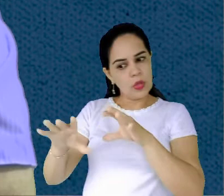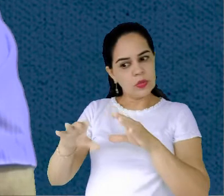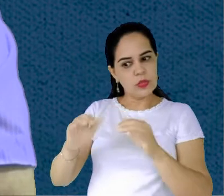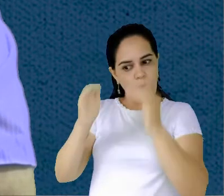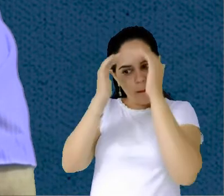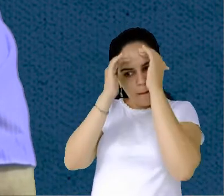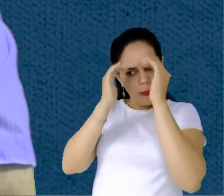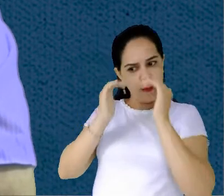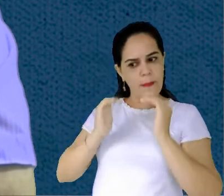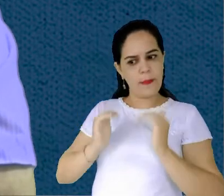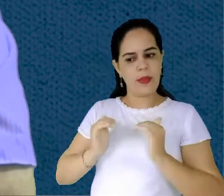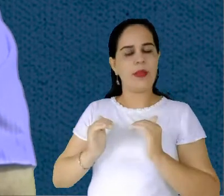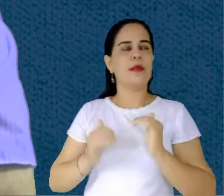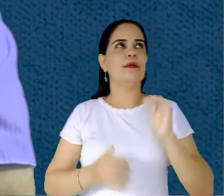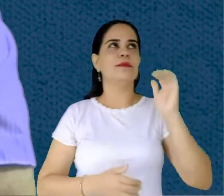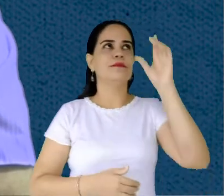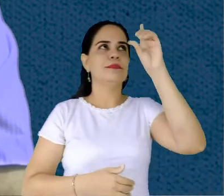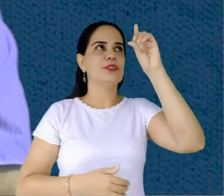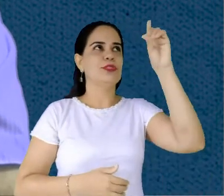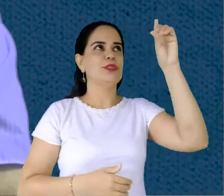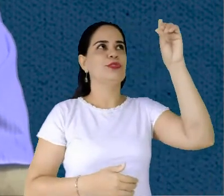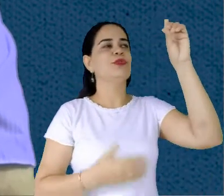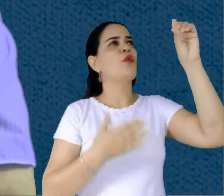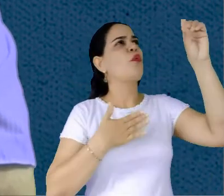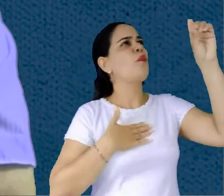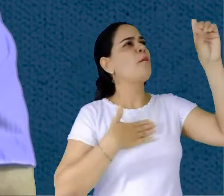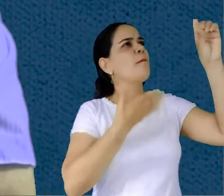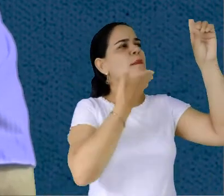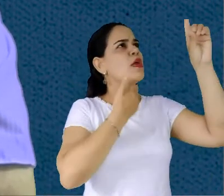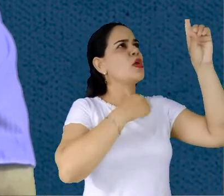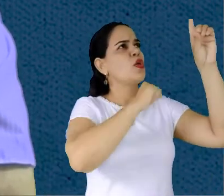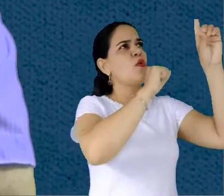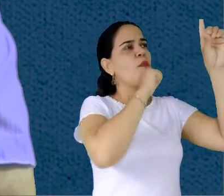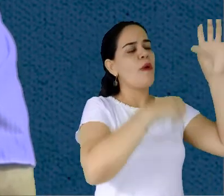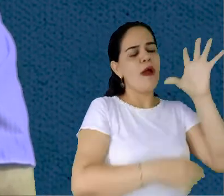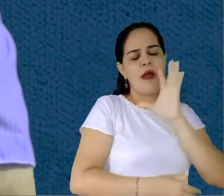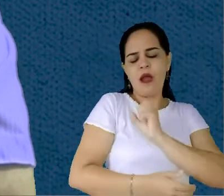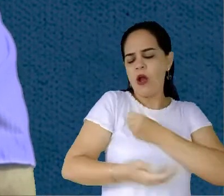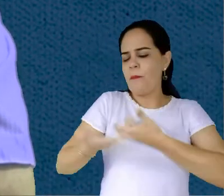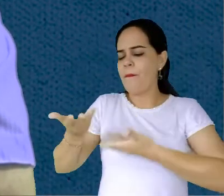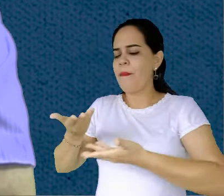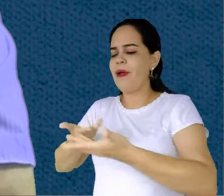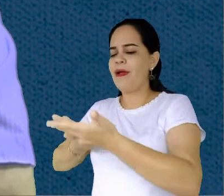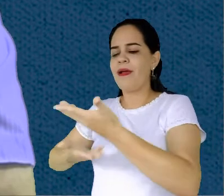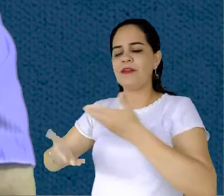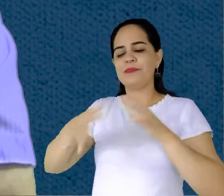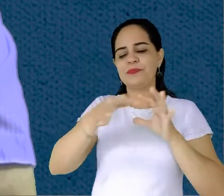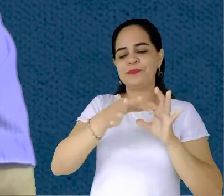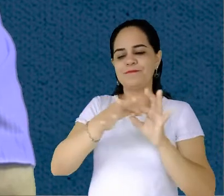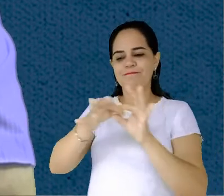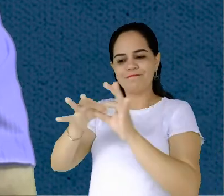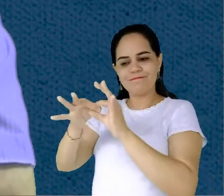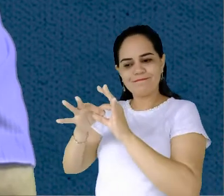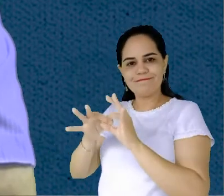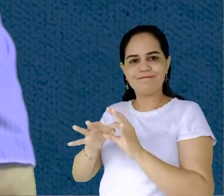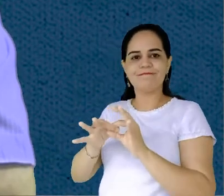palavra, e o meu Pai o amará, e nós viremos e faremos nele a nossa morada.